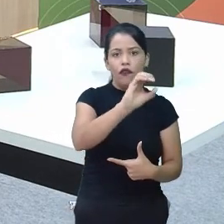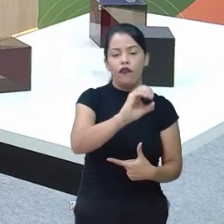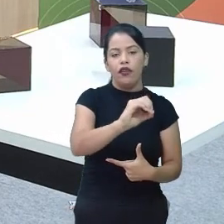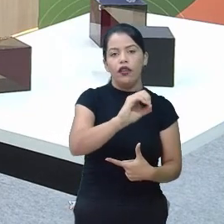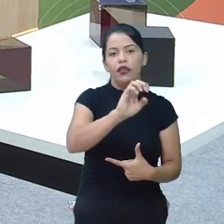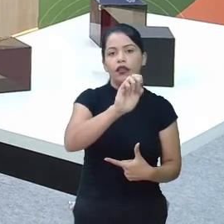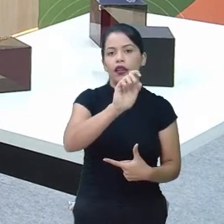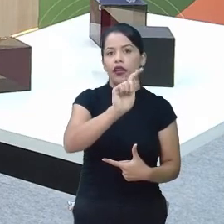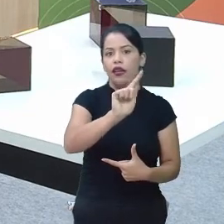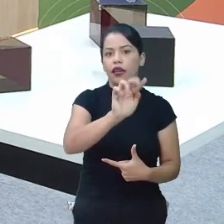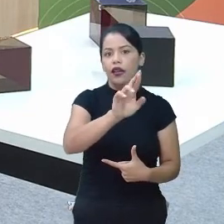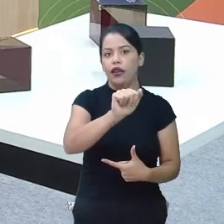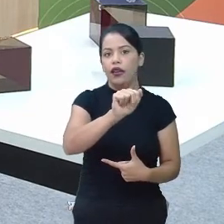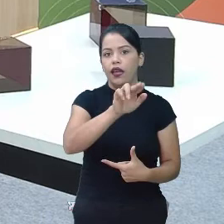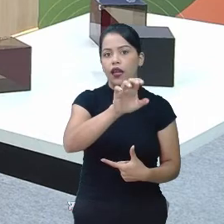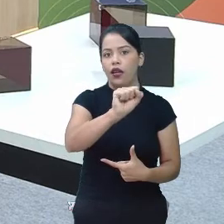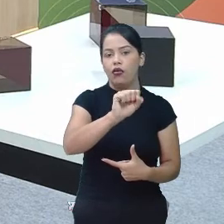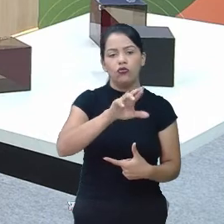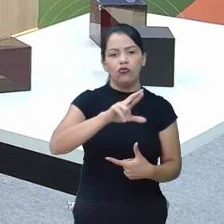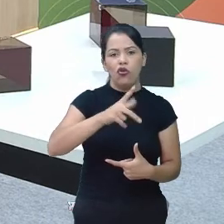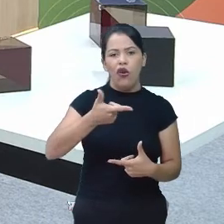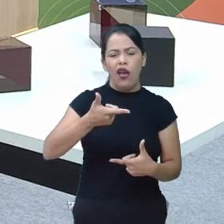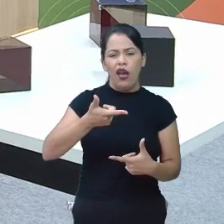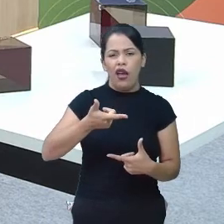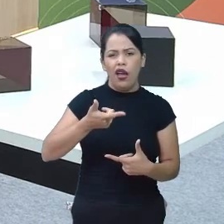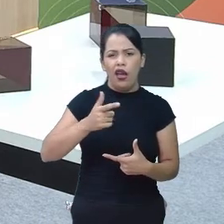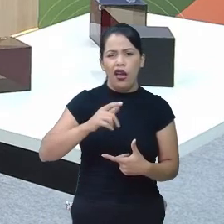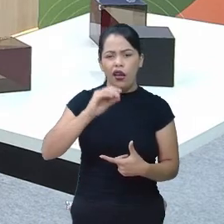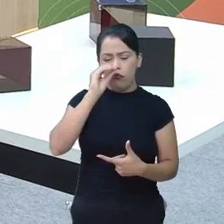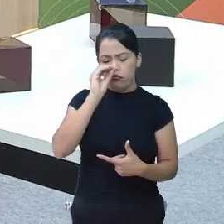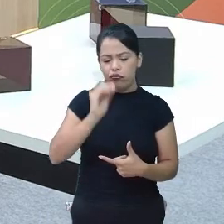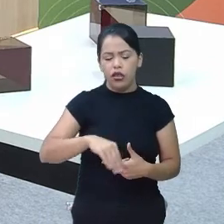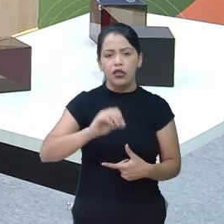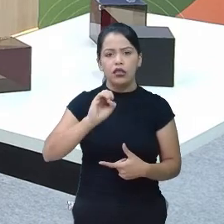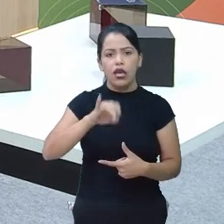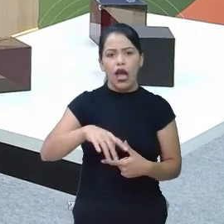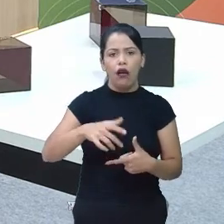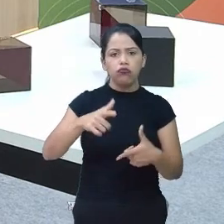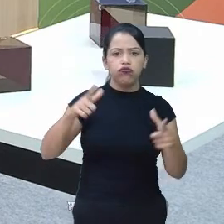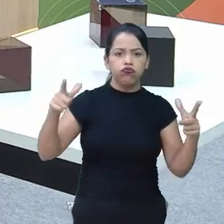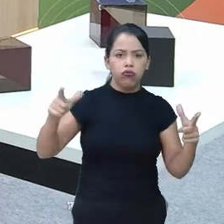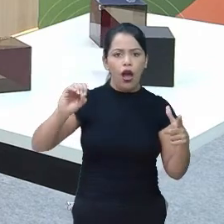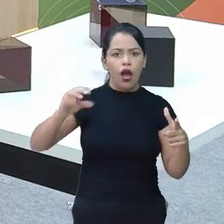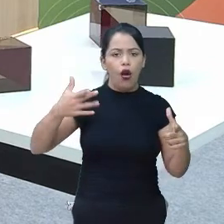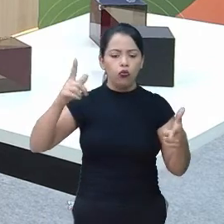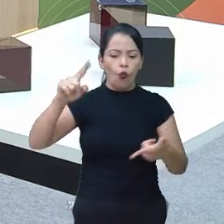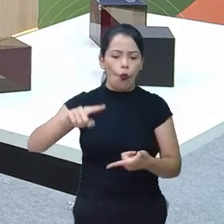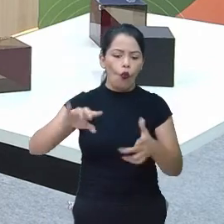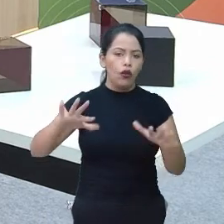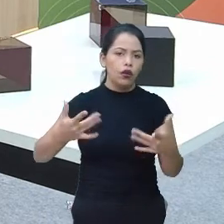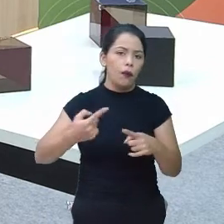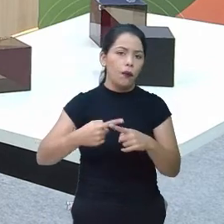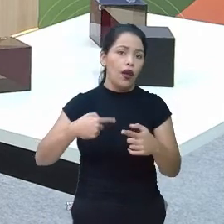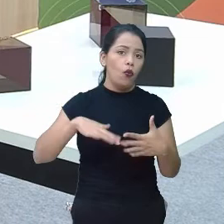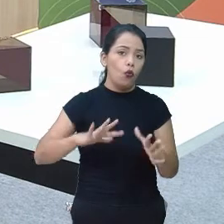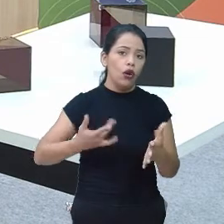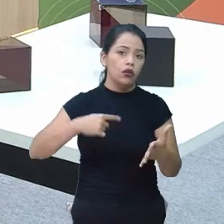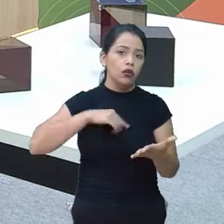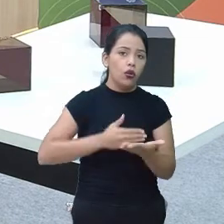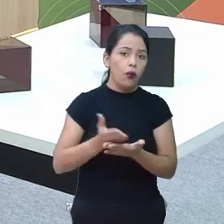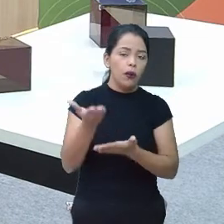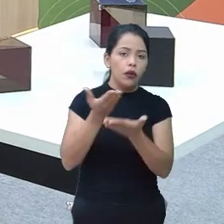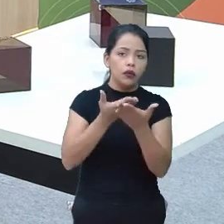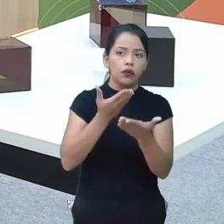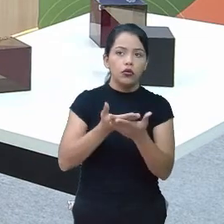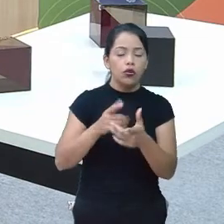retângulo. Não estou preocupada se o tamanho dos lados é grande ou pequeno. É porque quando a gente começa estudando, a maioria das vezes, as